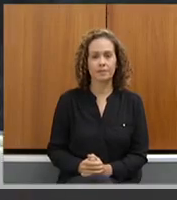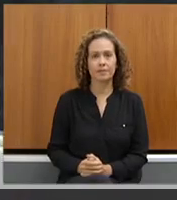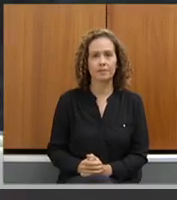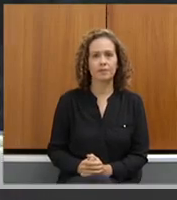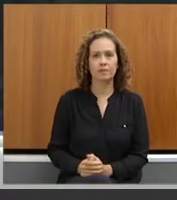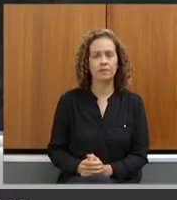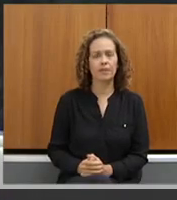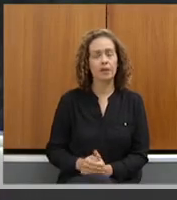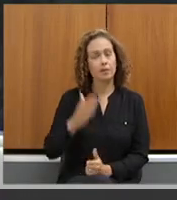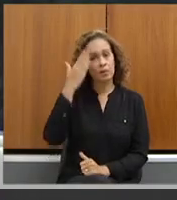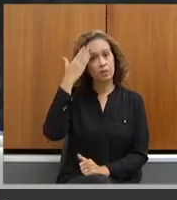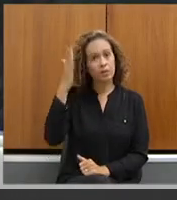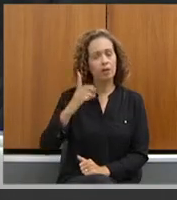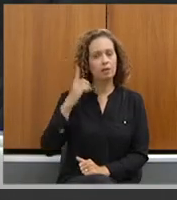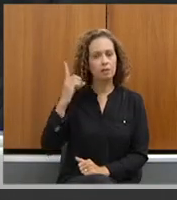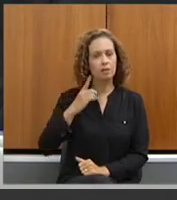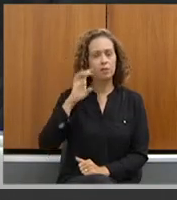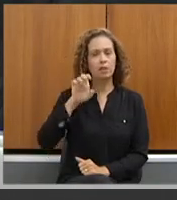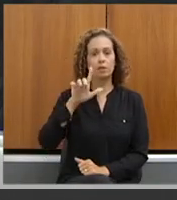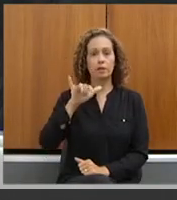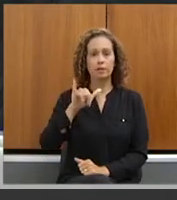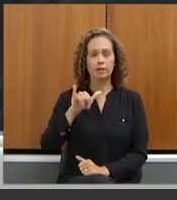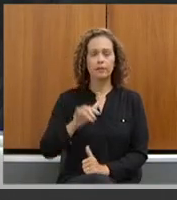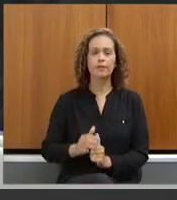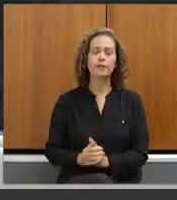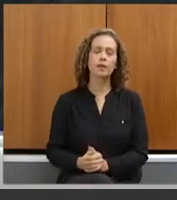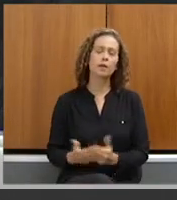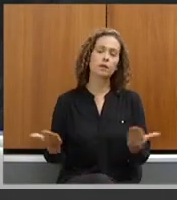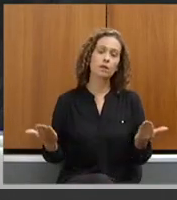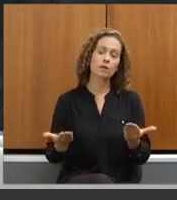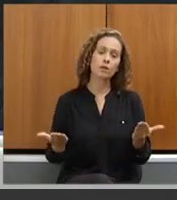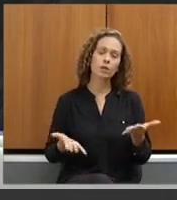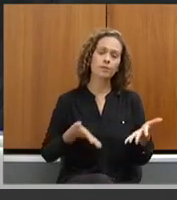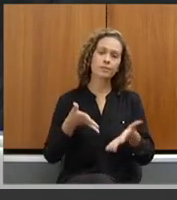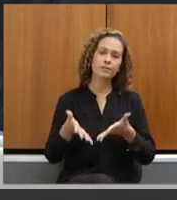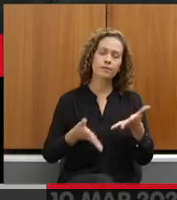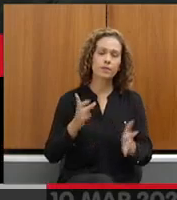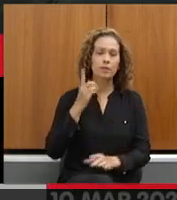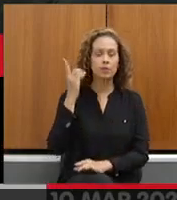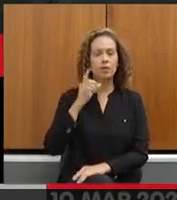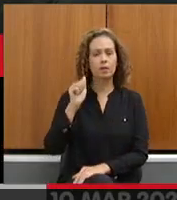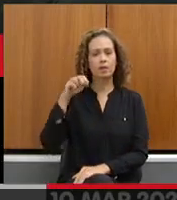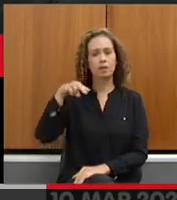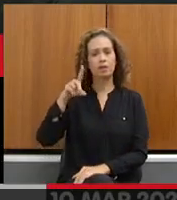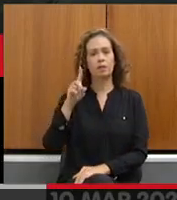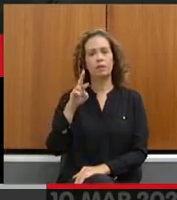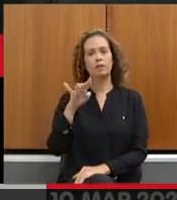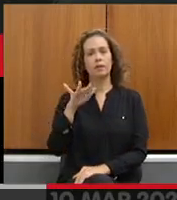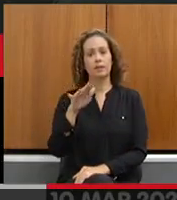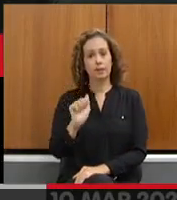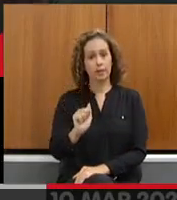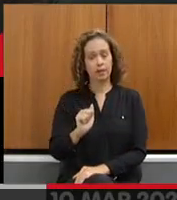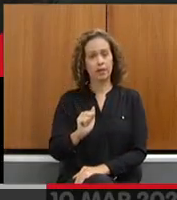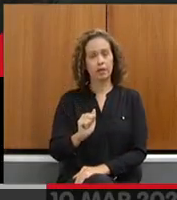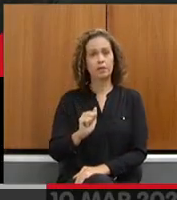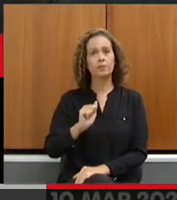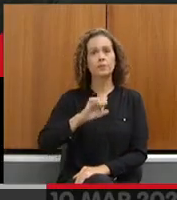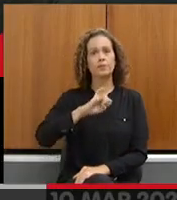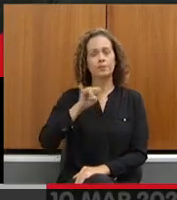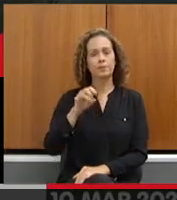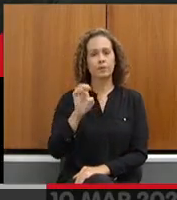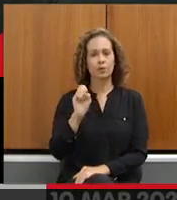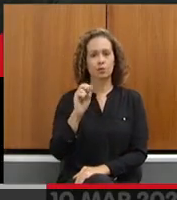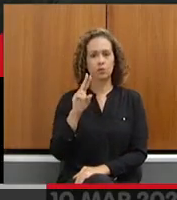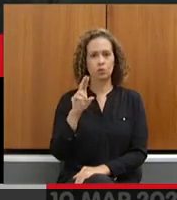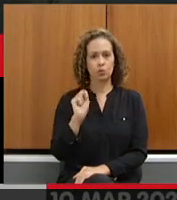é muito obrigado pelo Estado ele tá aqui viu passo a palavra agora deputada Andreia de Jesus para a palavra Deputado